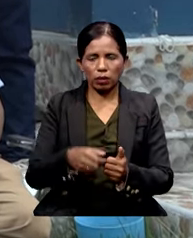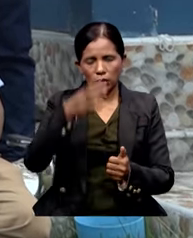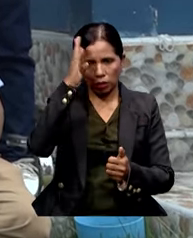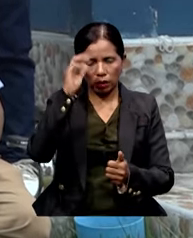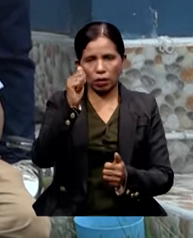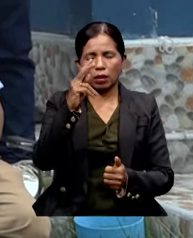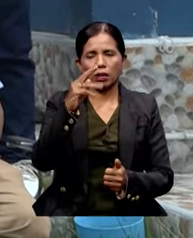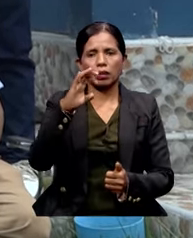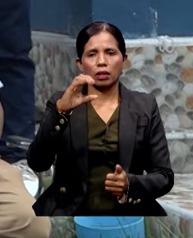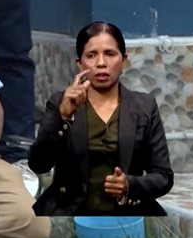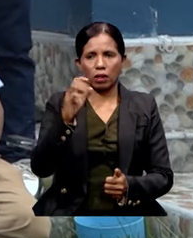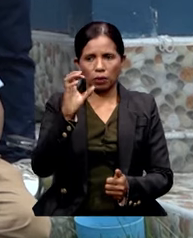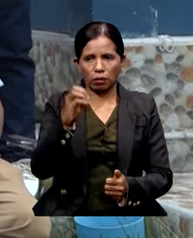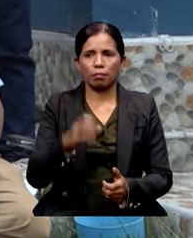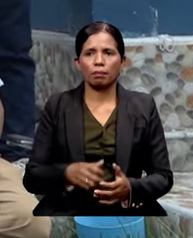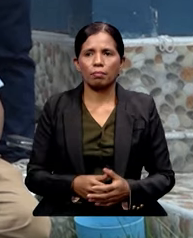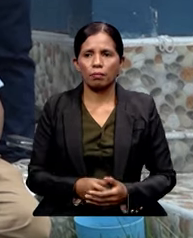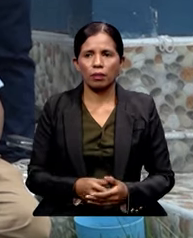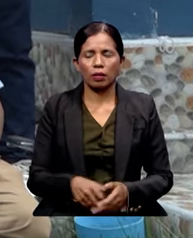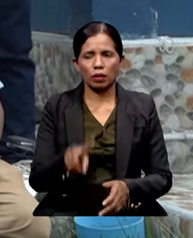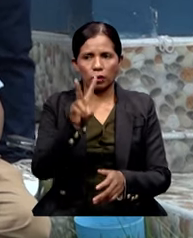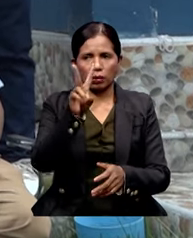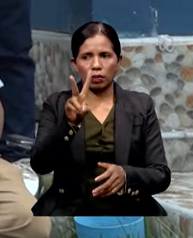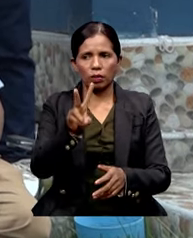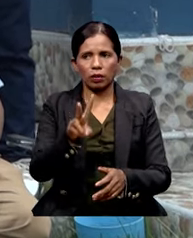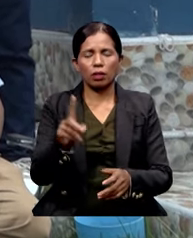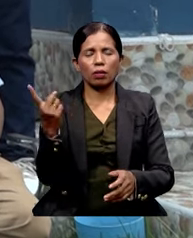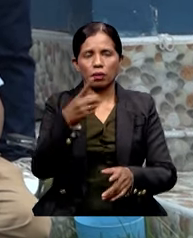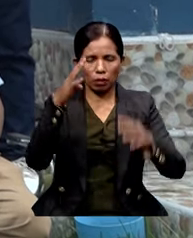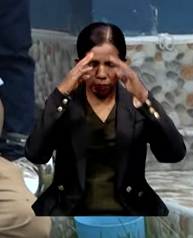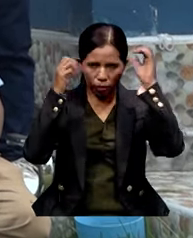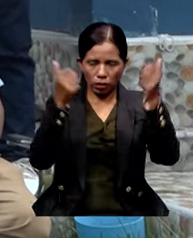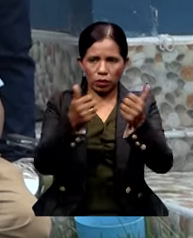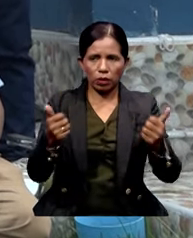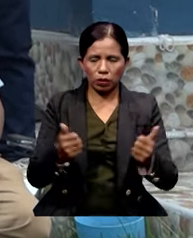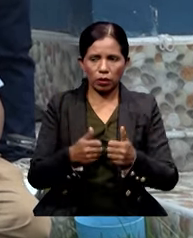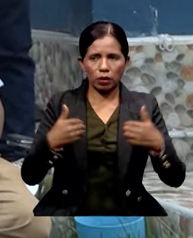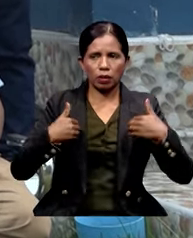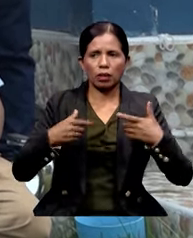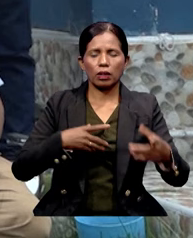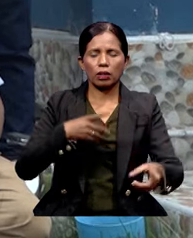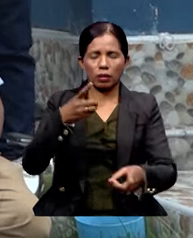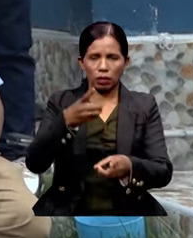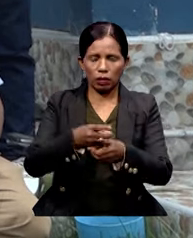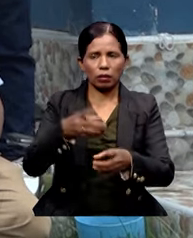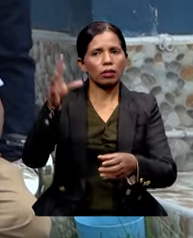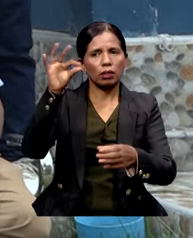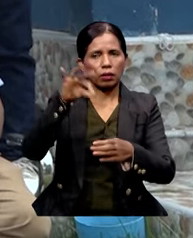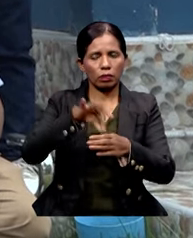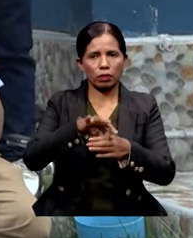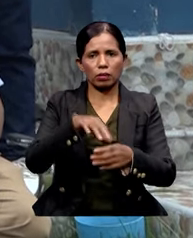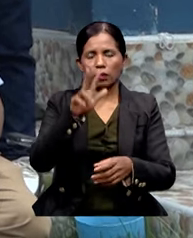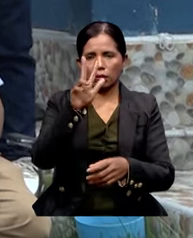Aniceto Gouveia. Rua, sou presidente Asosiasaun Arbitragem, mas ia direito de voto.